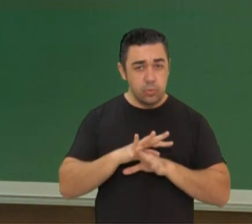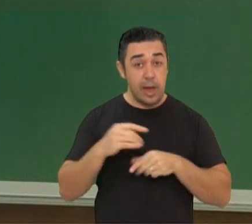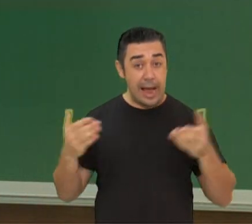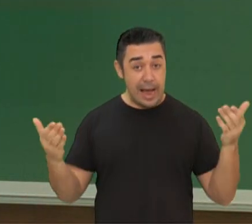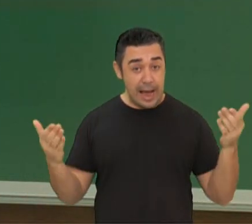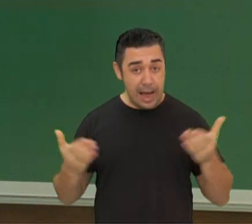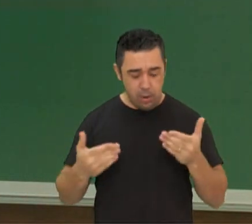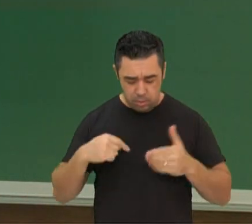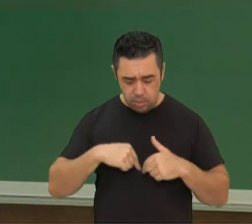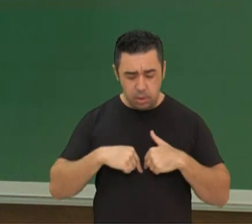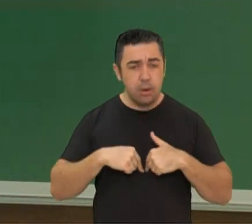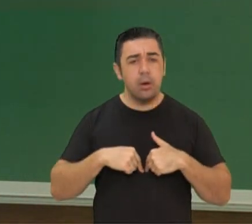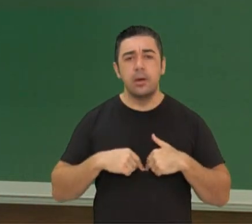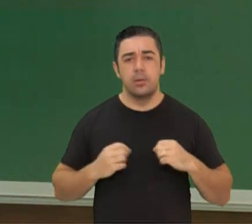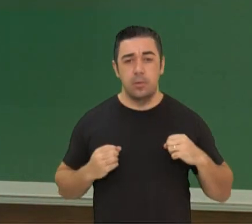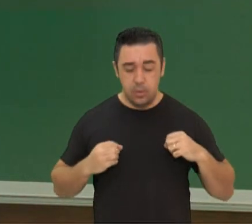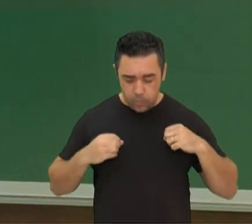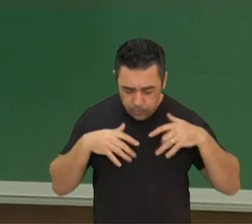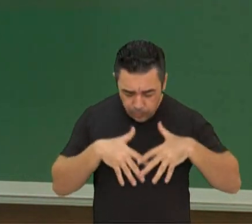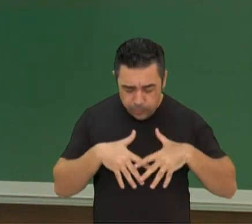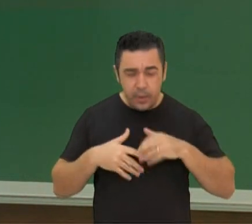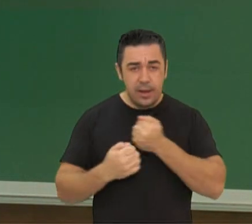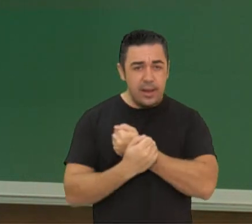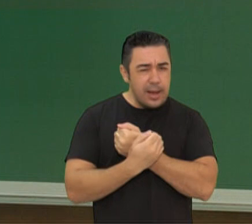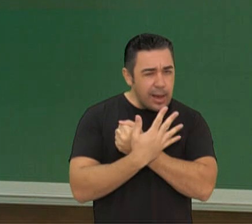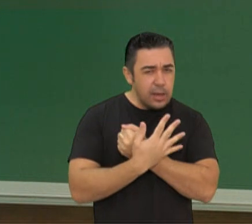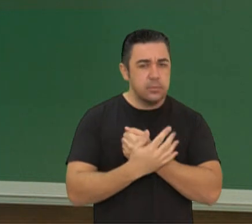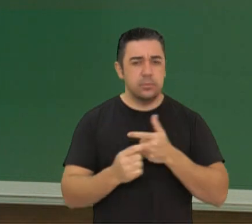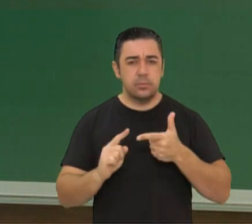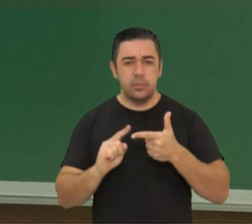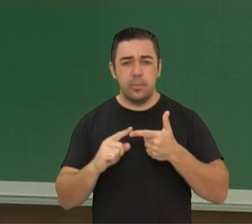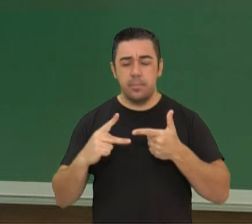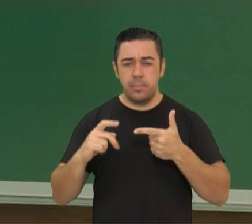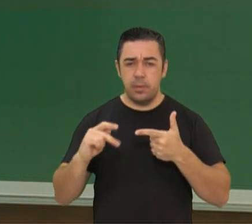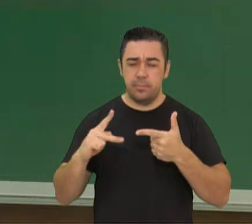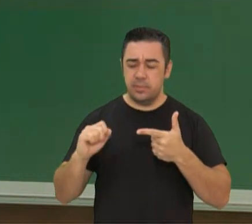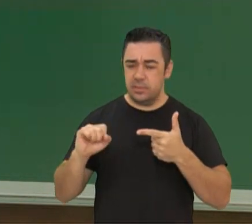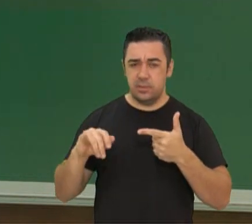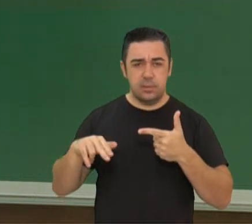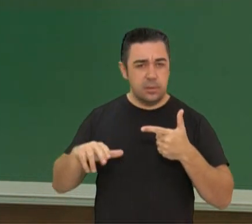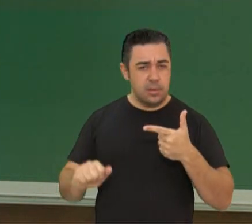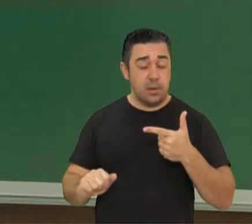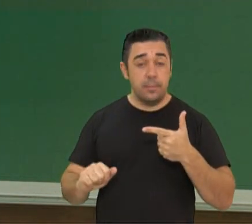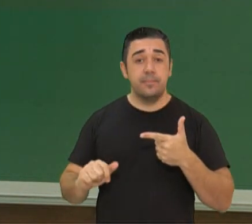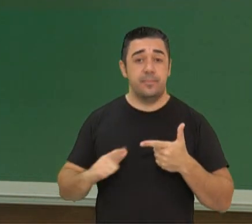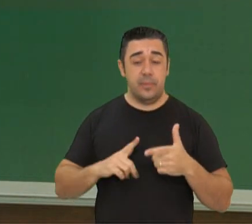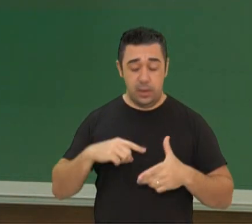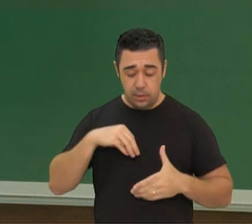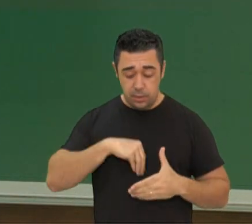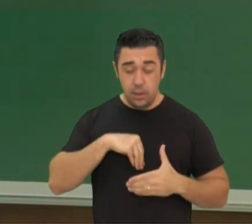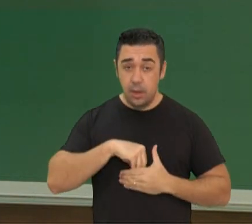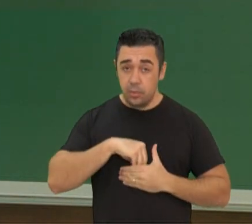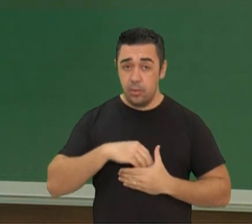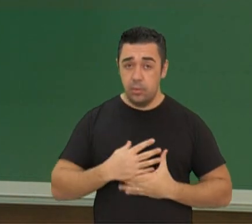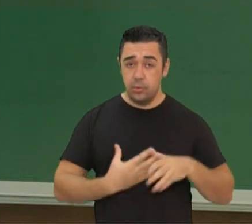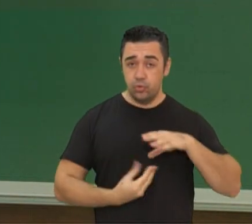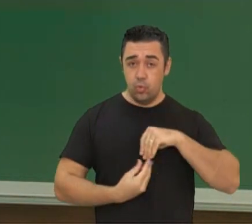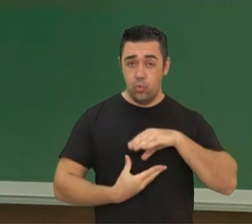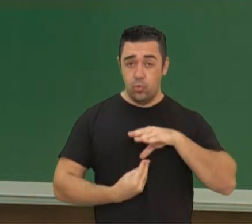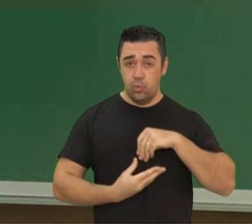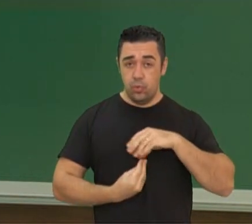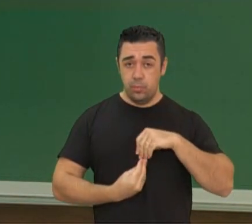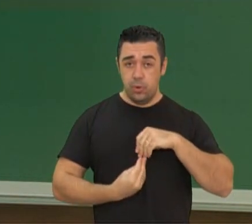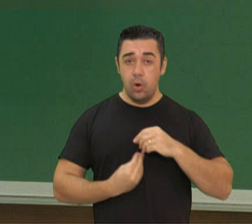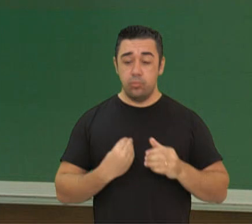sob a ação do suco gástrico, da pepsina, quando eles saem ali do estômago e chegam